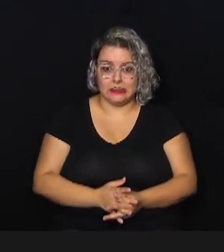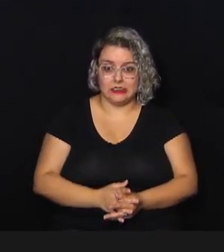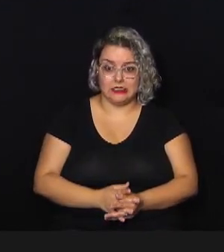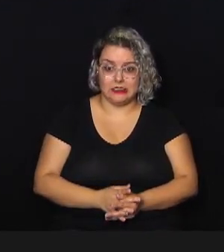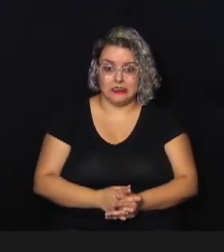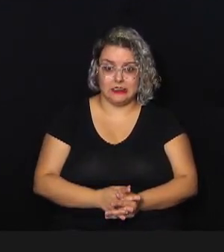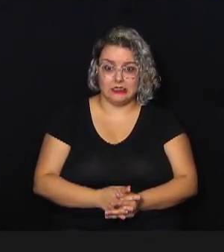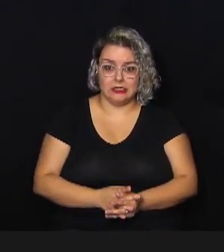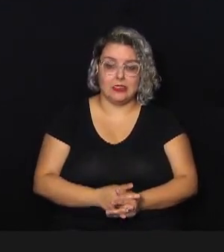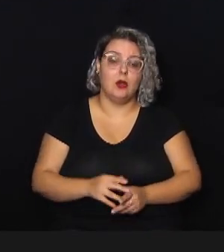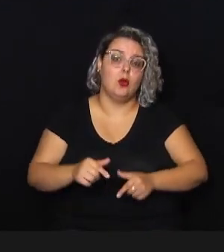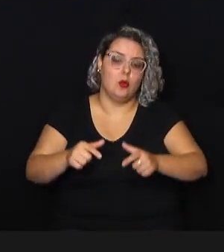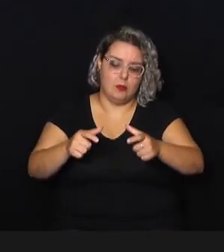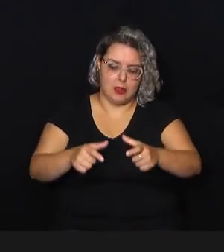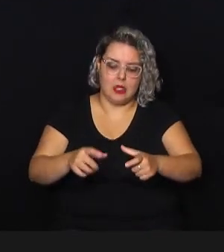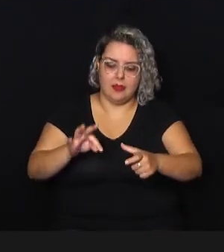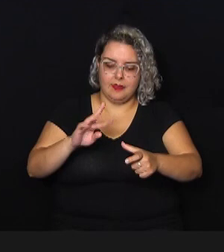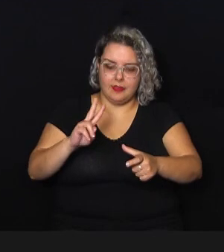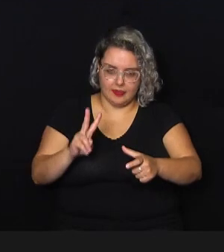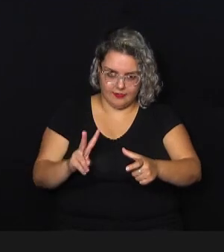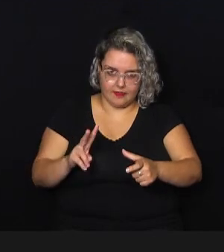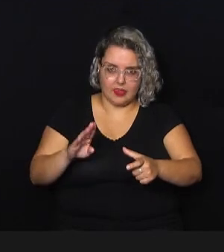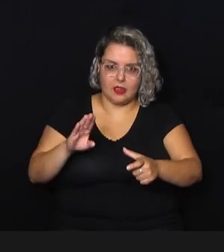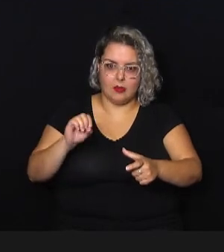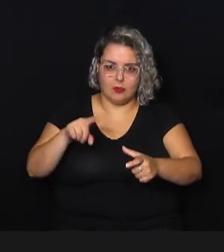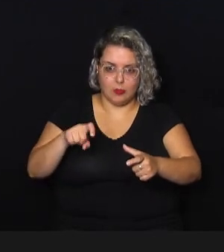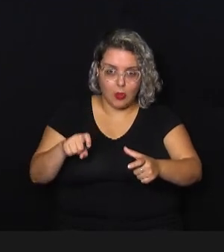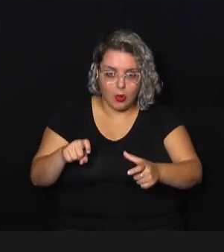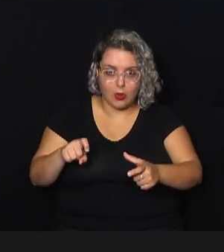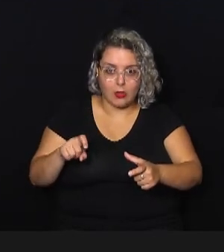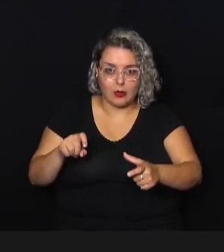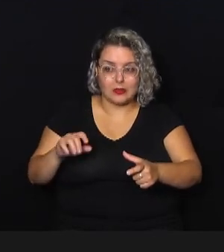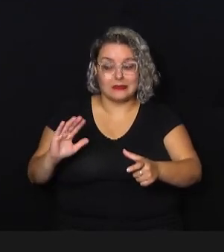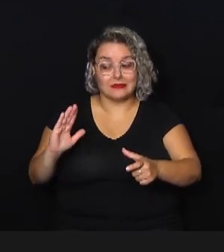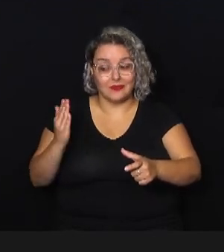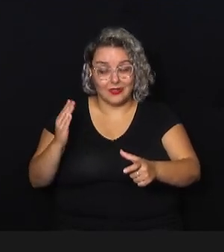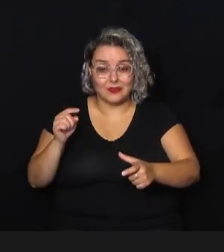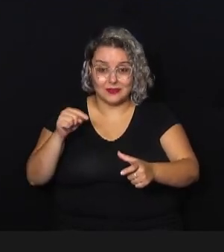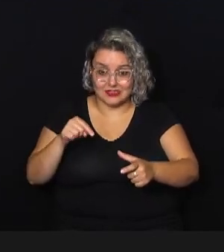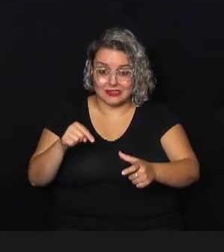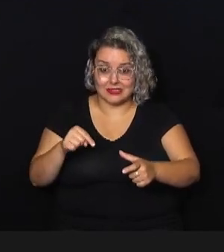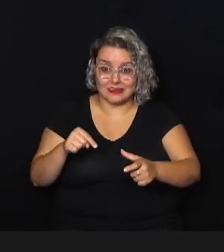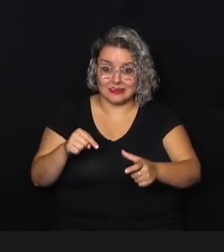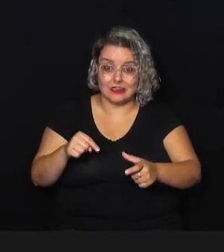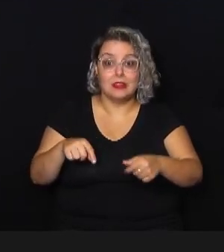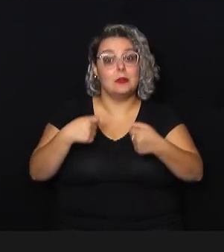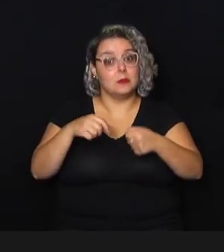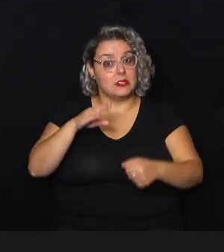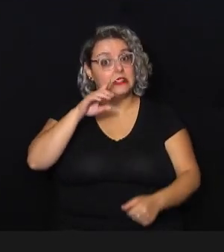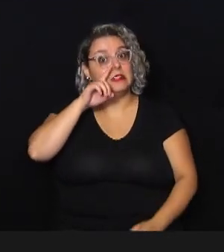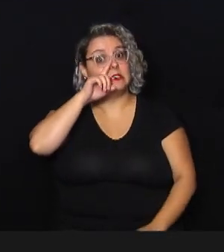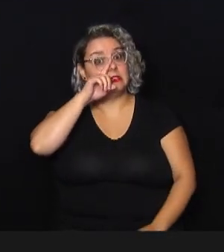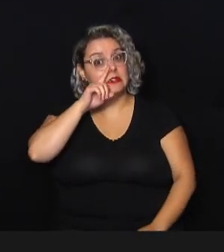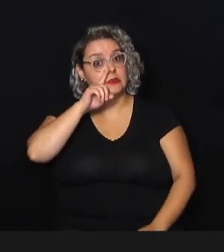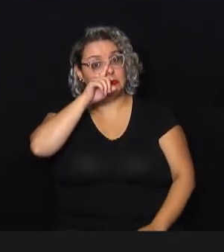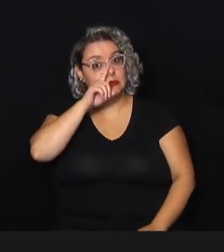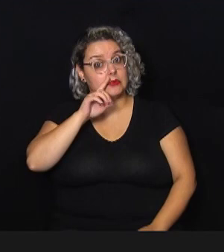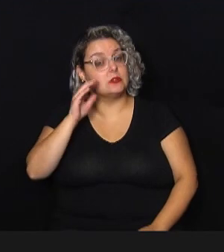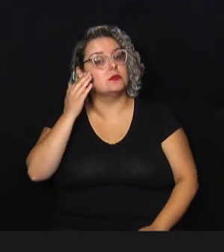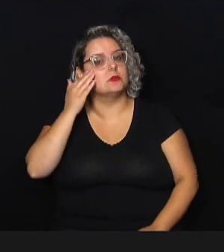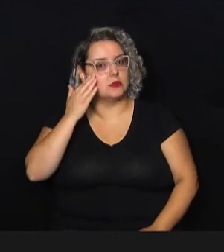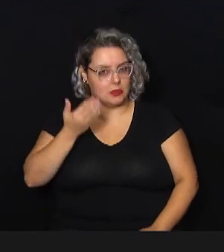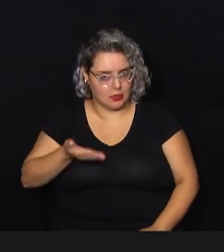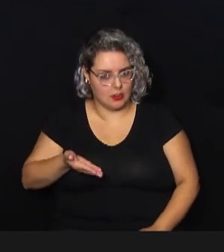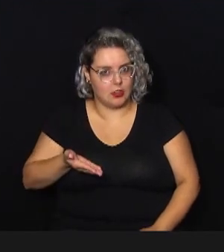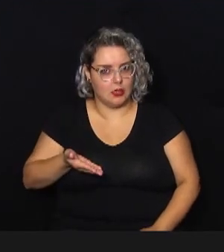uma TV Box ilegal, uma TV Box pirata, ele tem que entender quais são os riscos que vêm disso, né? Então,